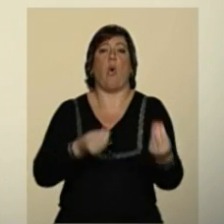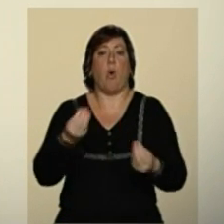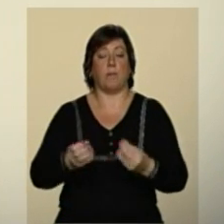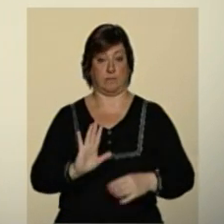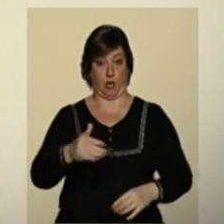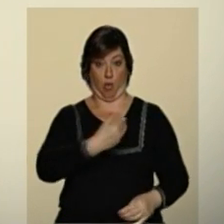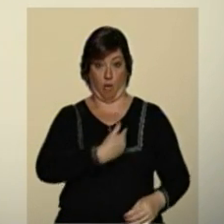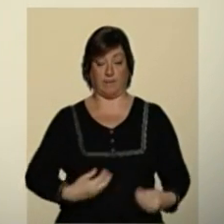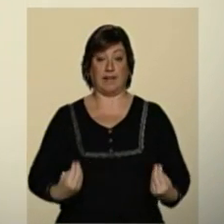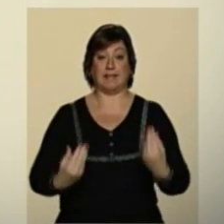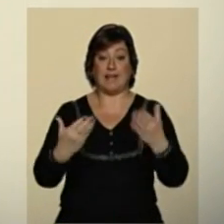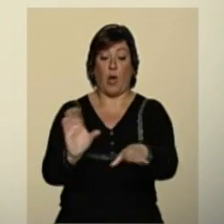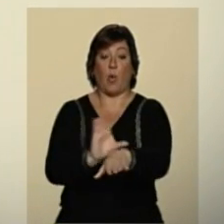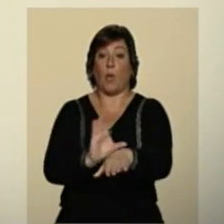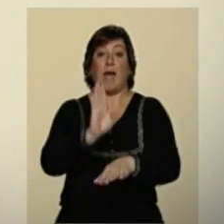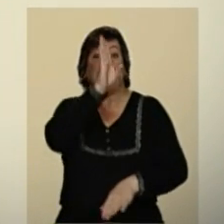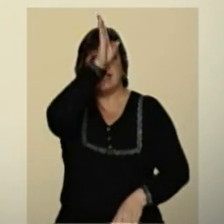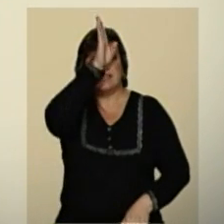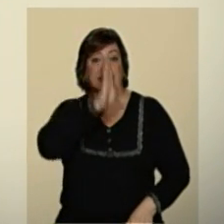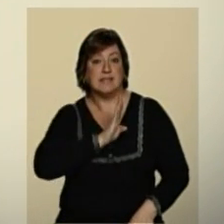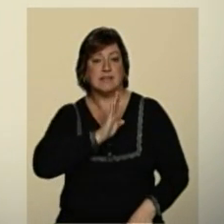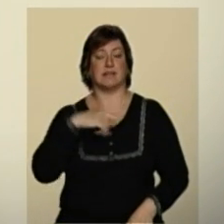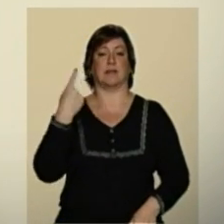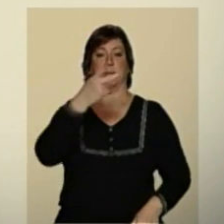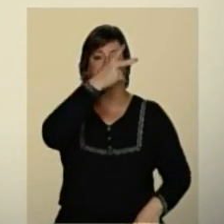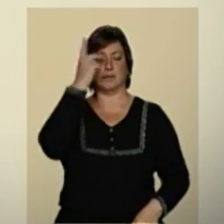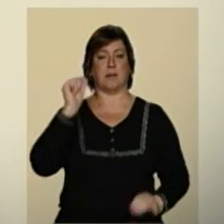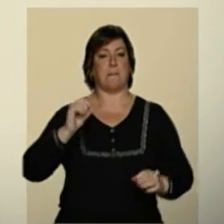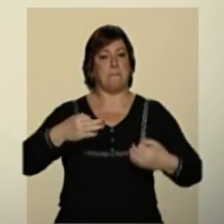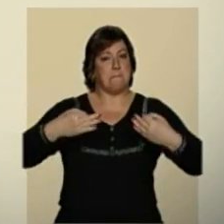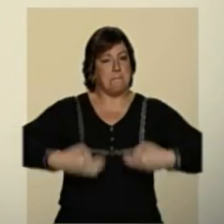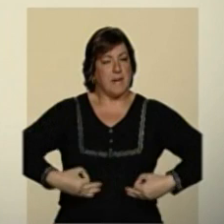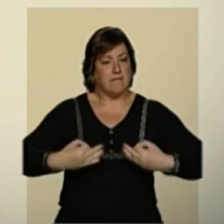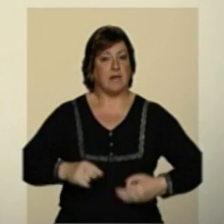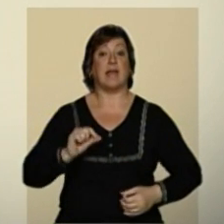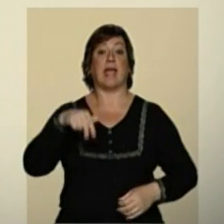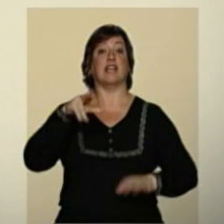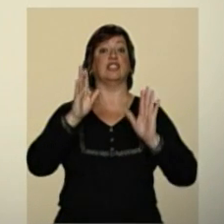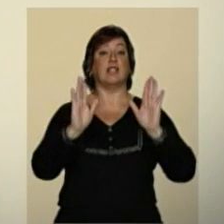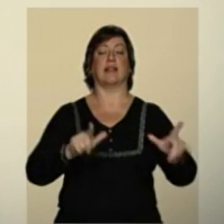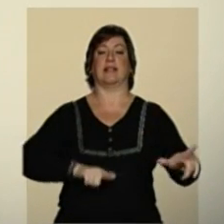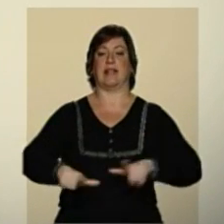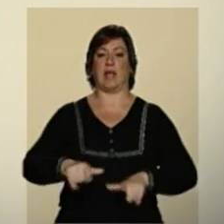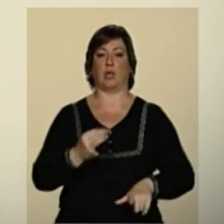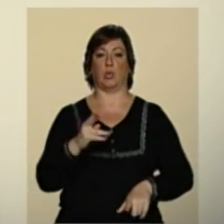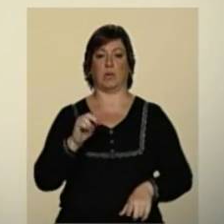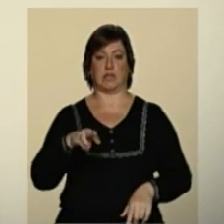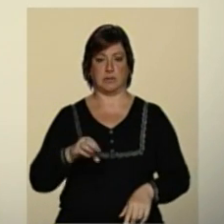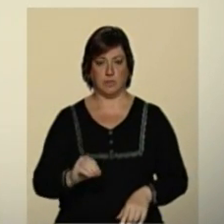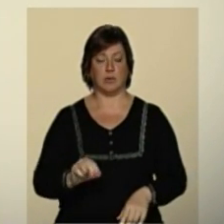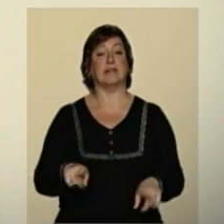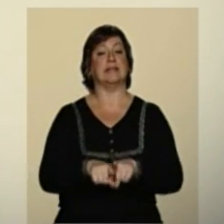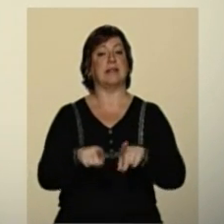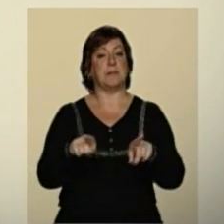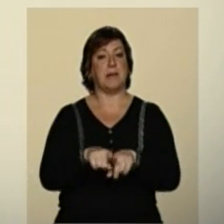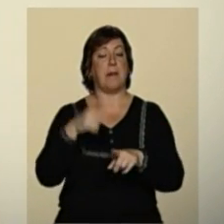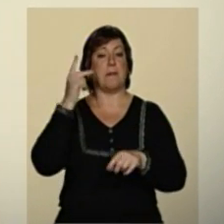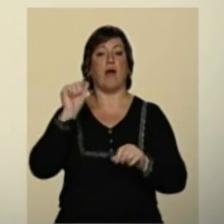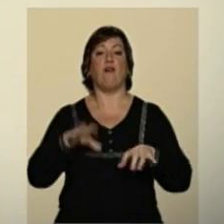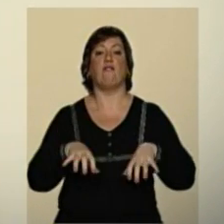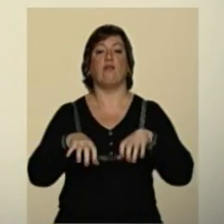oferecendo cursos de graça para o aperfeiçoamento de quem já trabalha no turismo e também para a